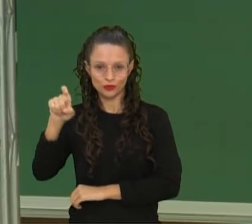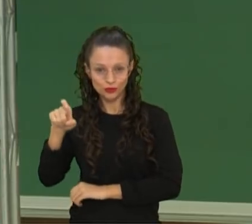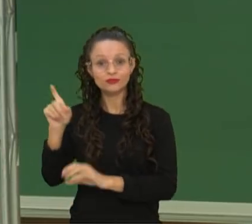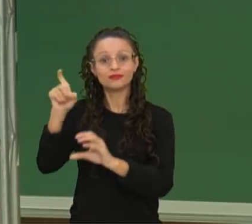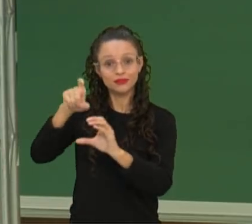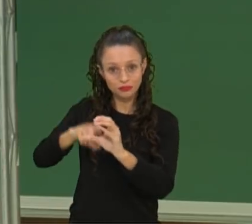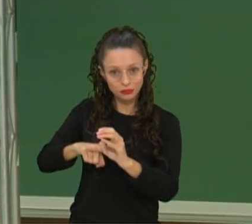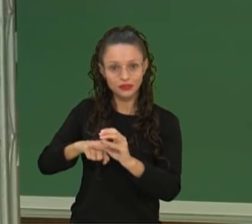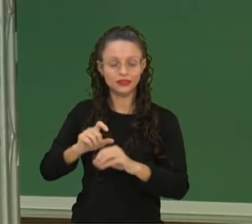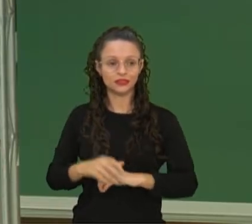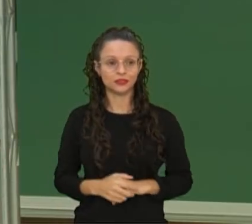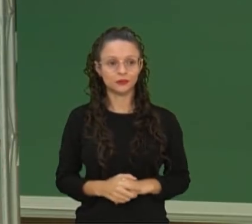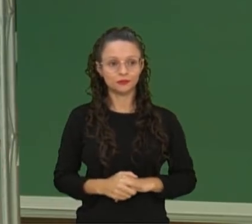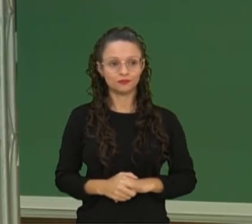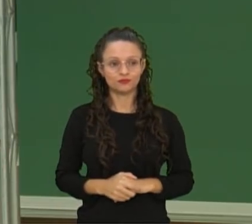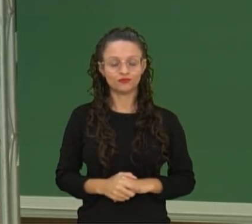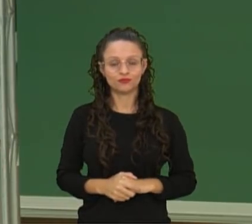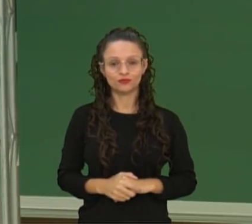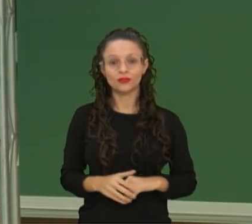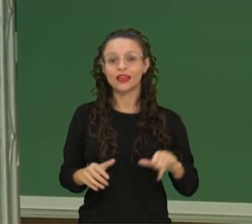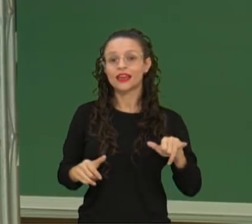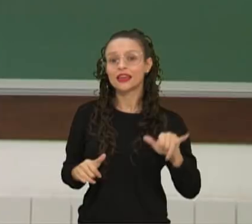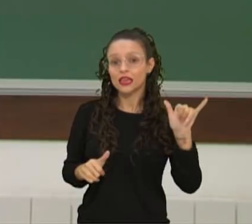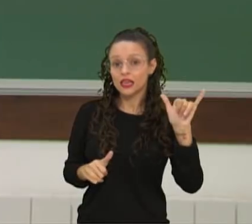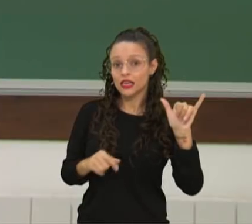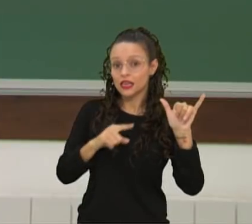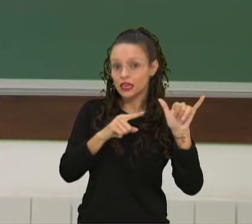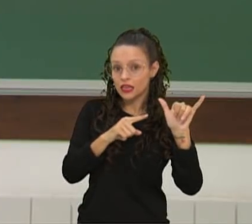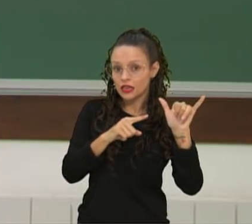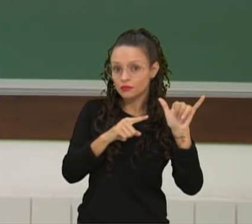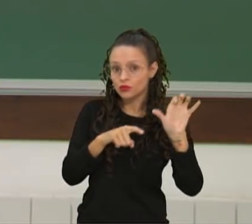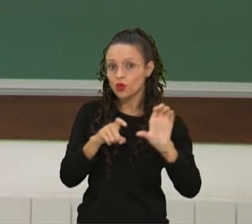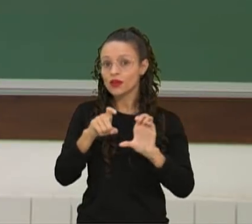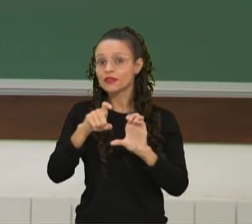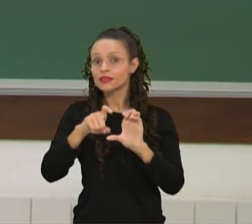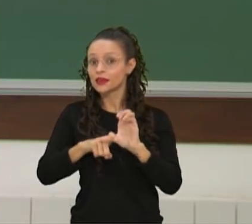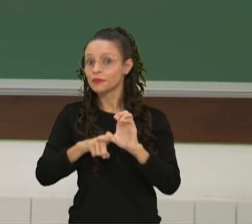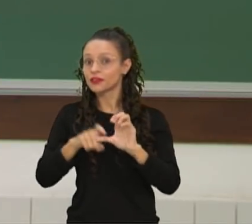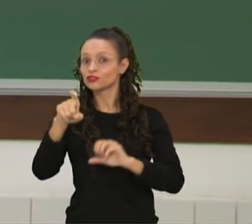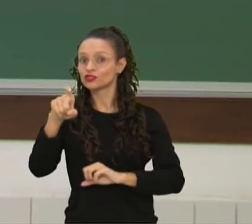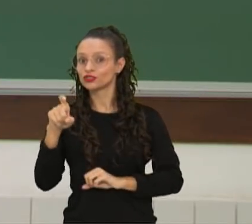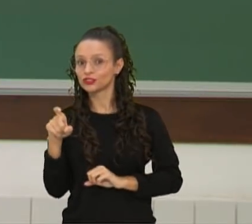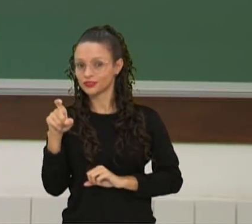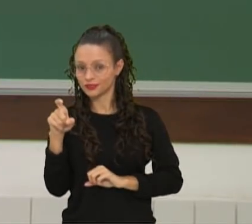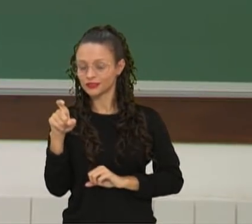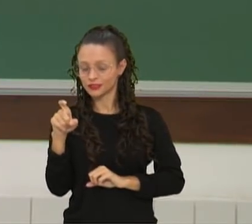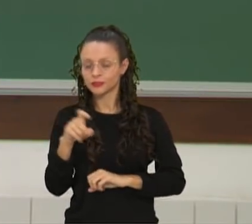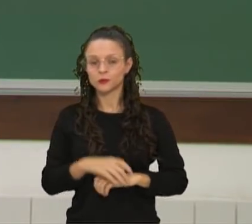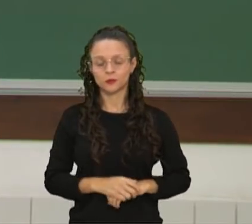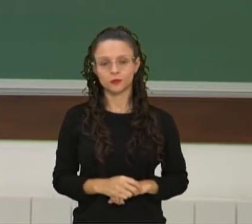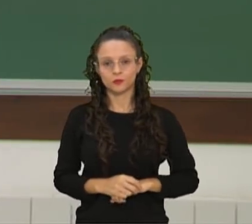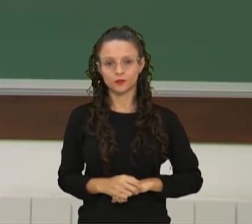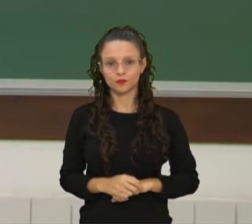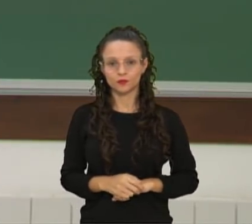Aqui até coloquei, né, que Y depende de X, ou seja, a consequência da minha escolha sempre depende da minha escolha, tá?